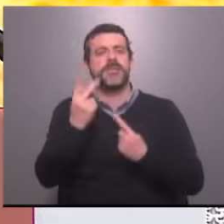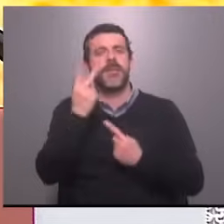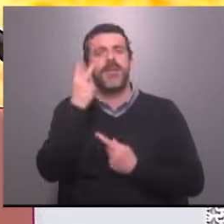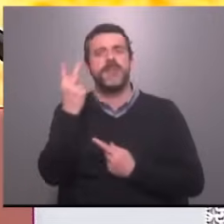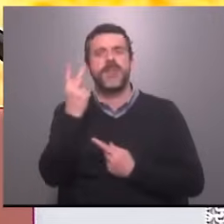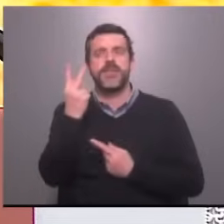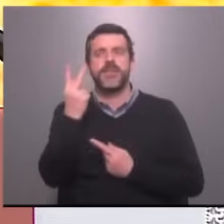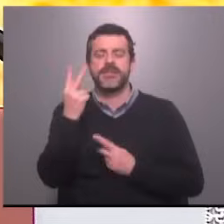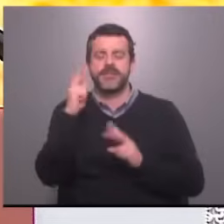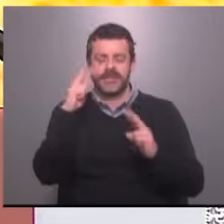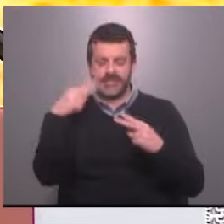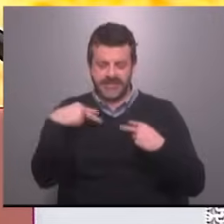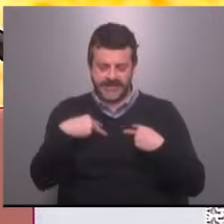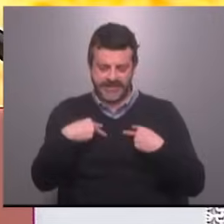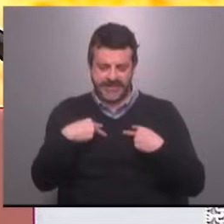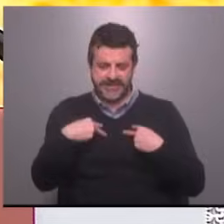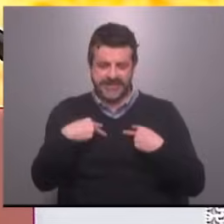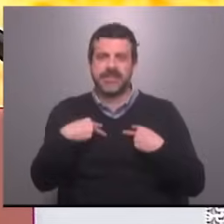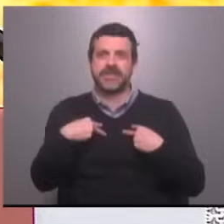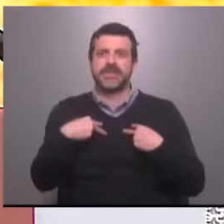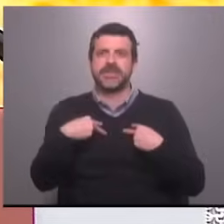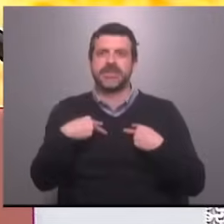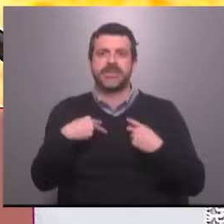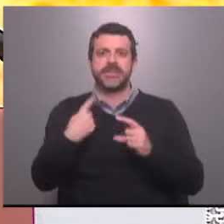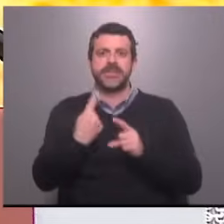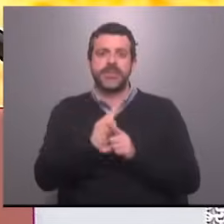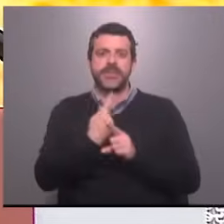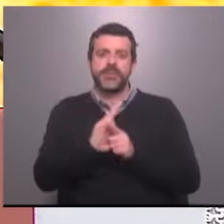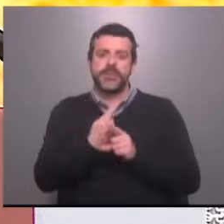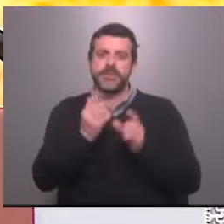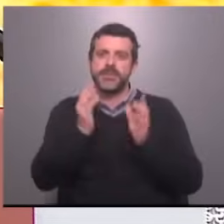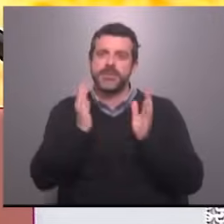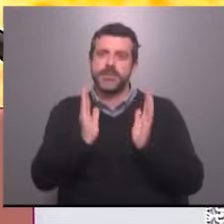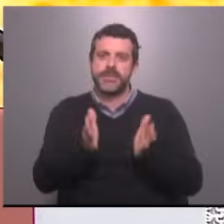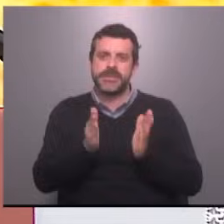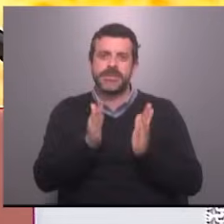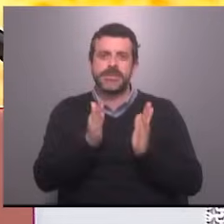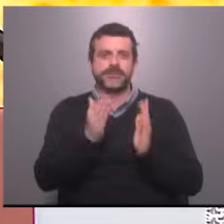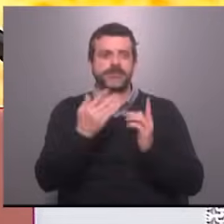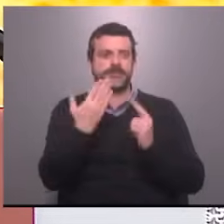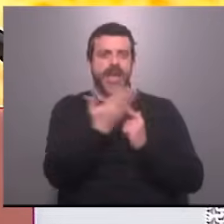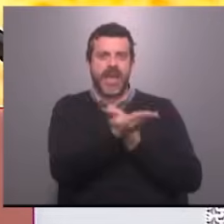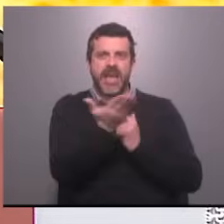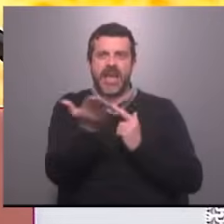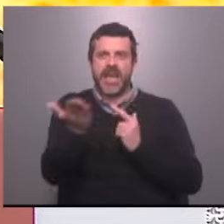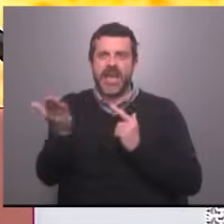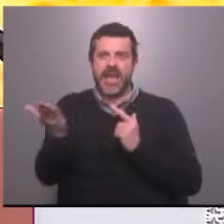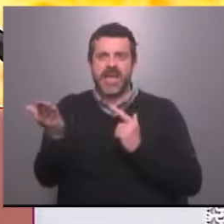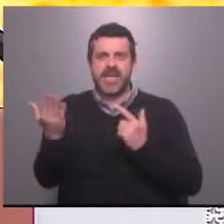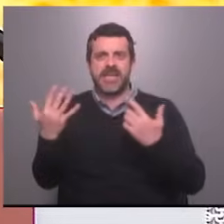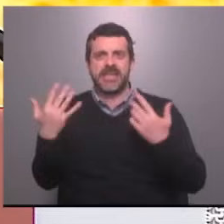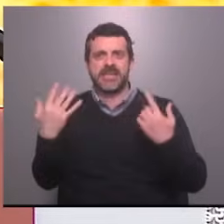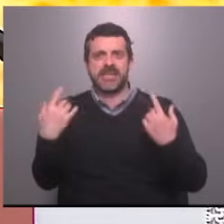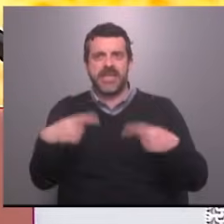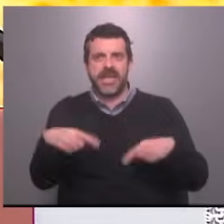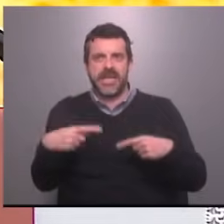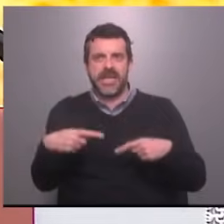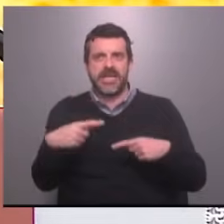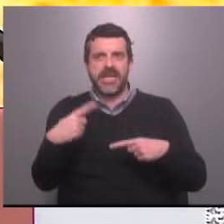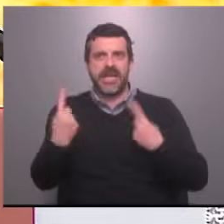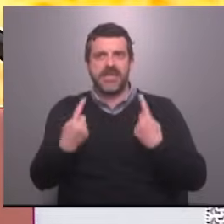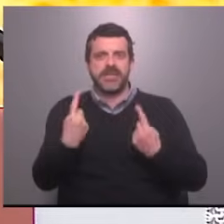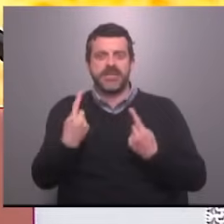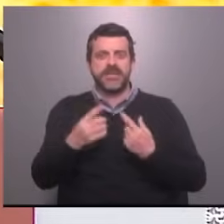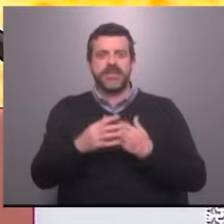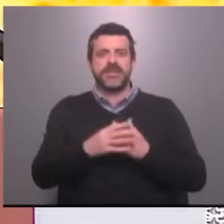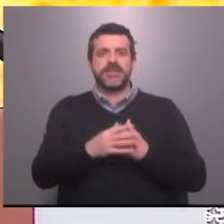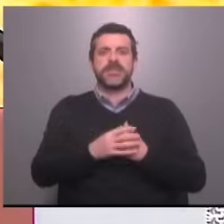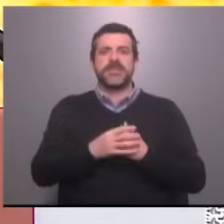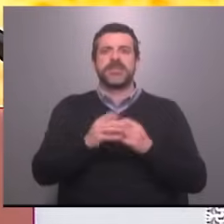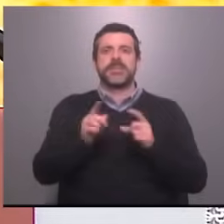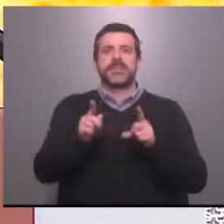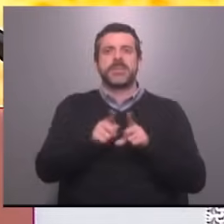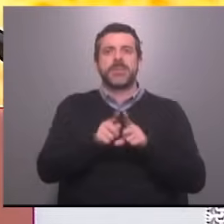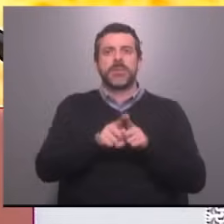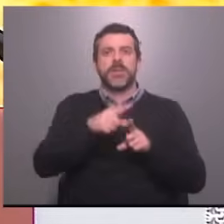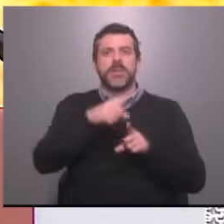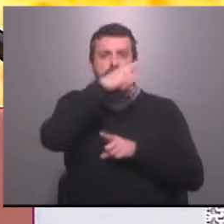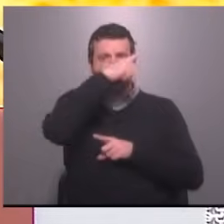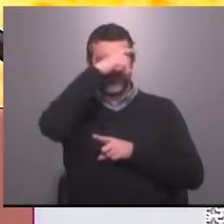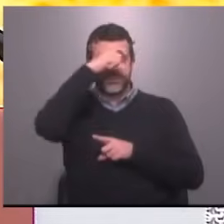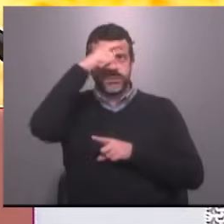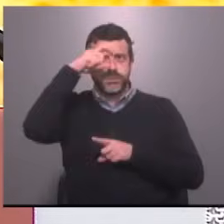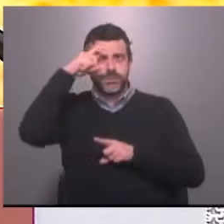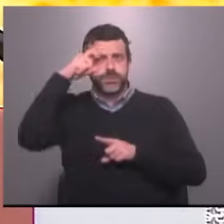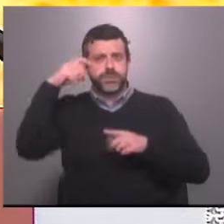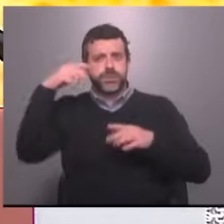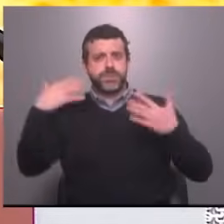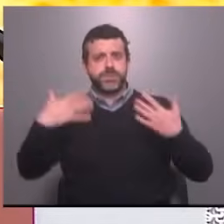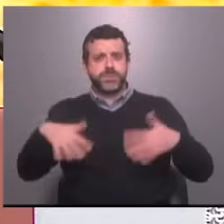Quando olhamos para a nossa vida e contabilizamos tudo aquilo que temos de enfrentar, muitas vezes o retrato que fica diante de